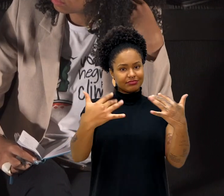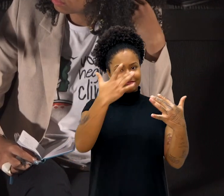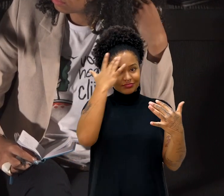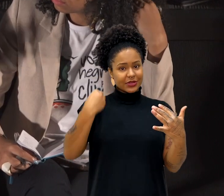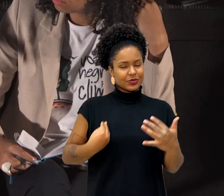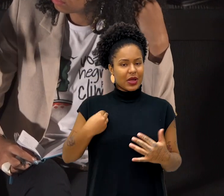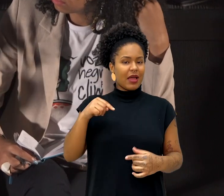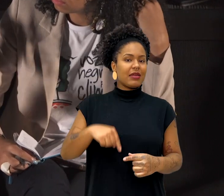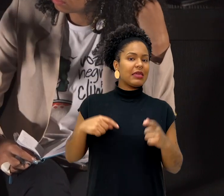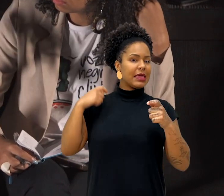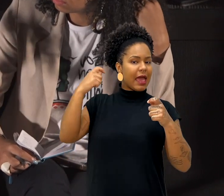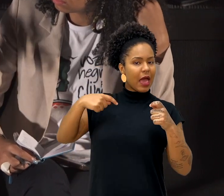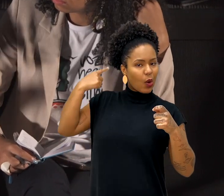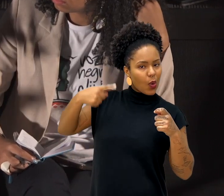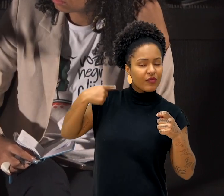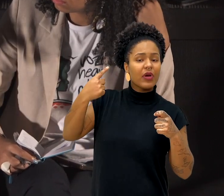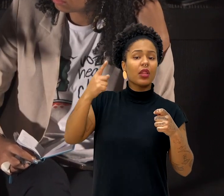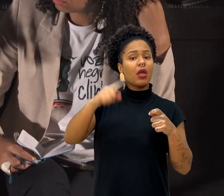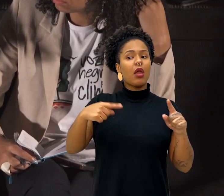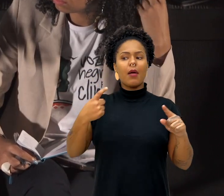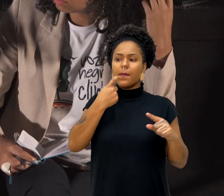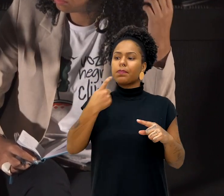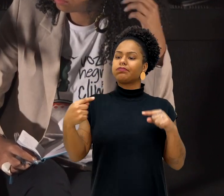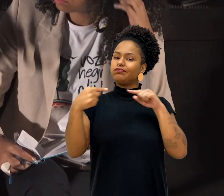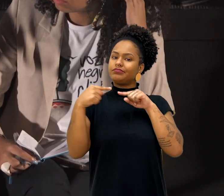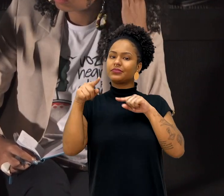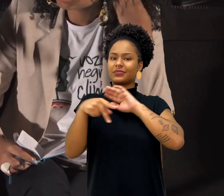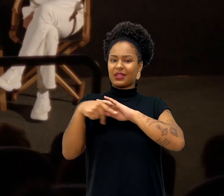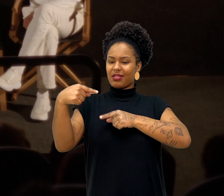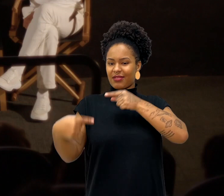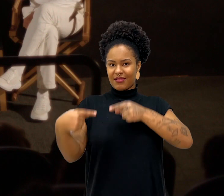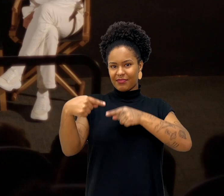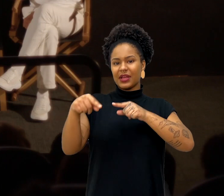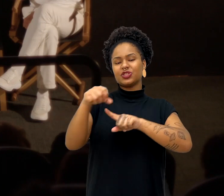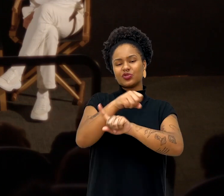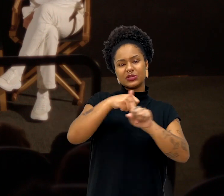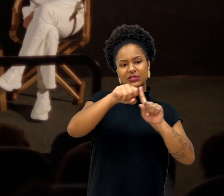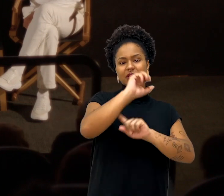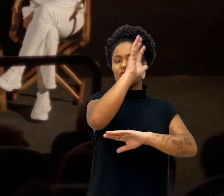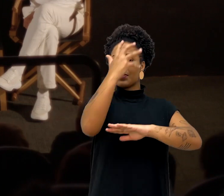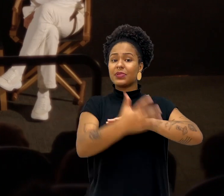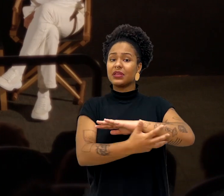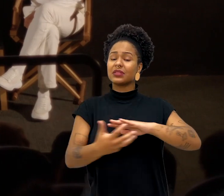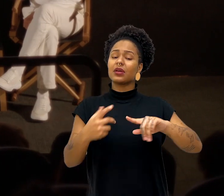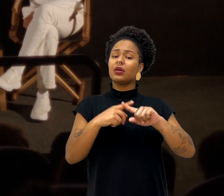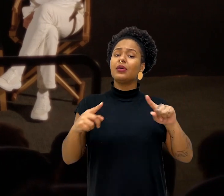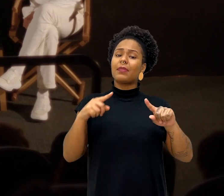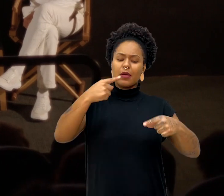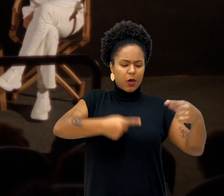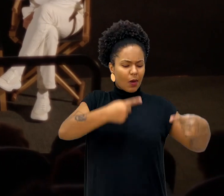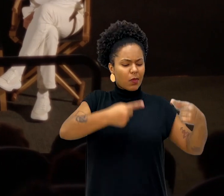aqui, Ecofalante, é um público próximo ao debate socioambiental, mas fazer esse debate um pouco